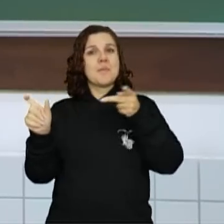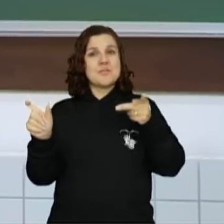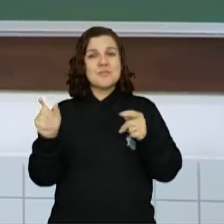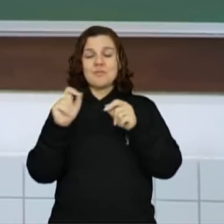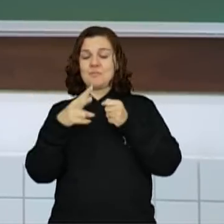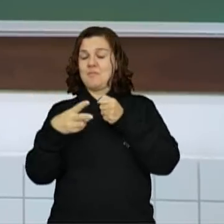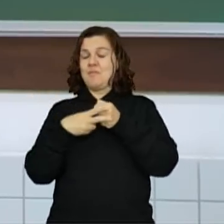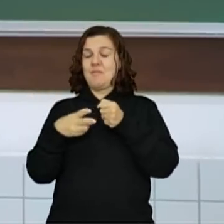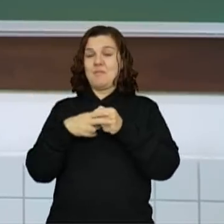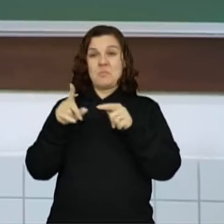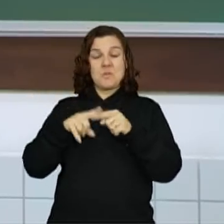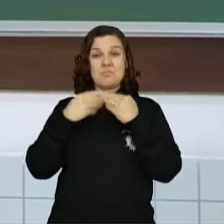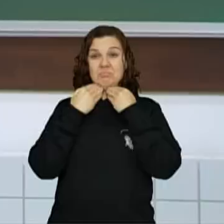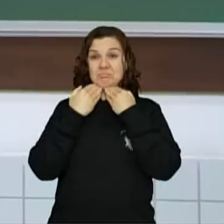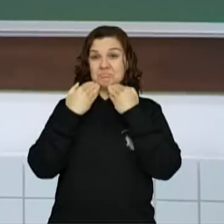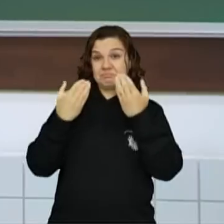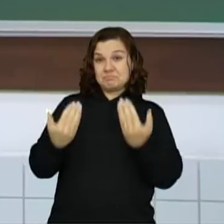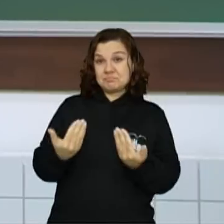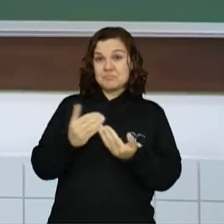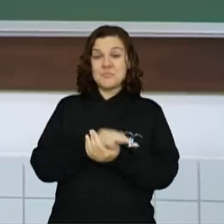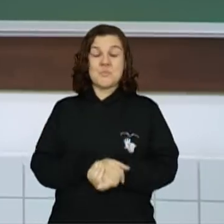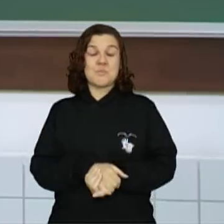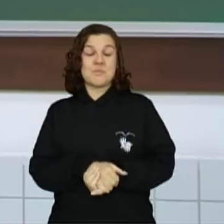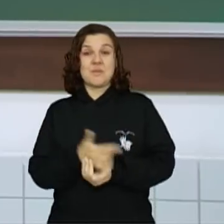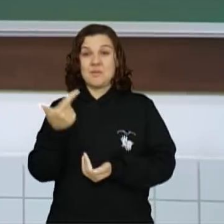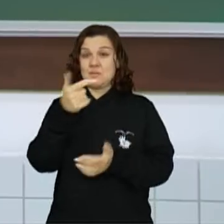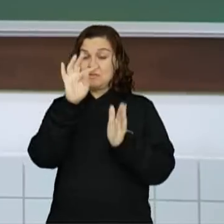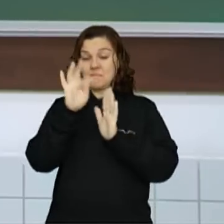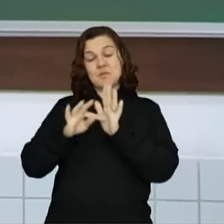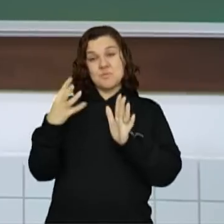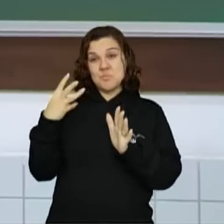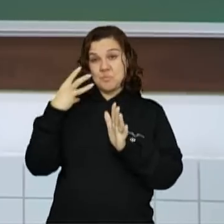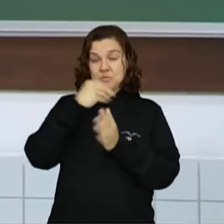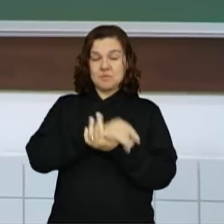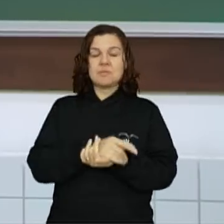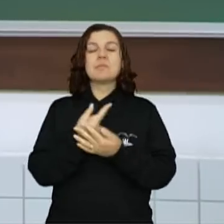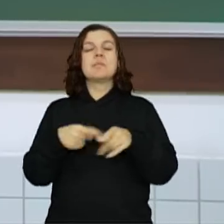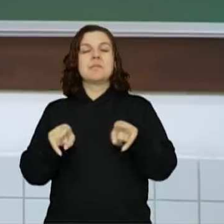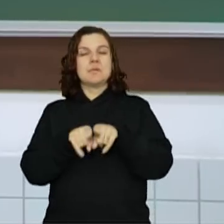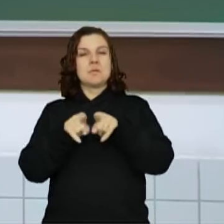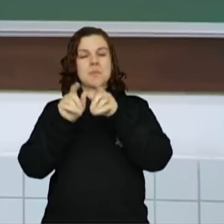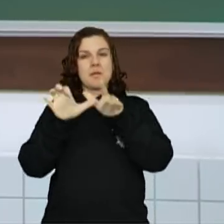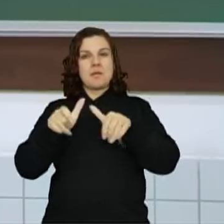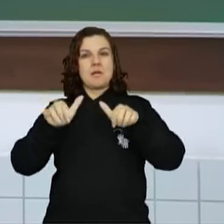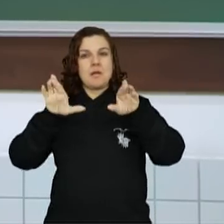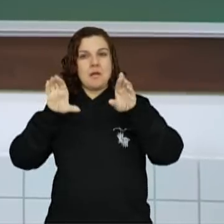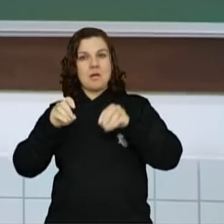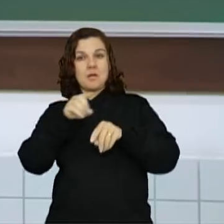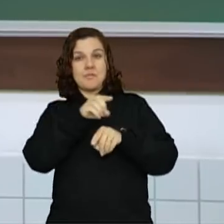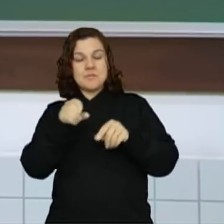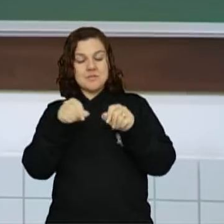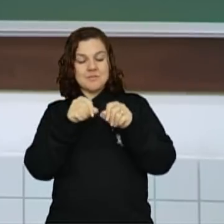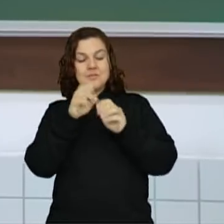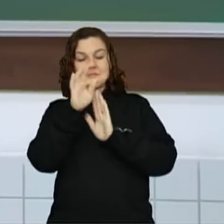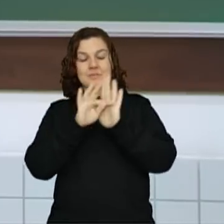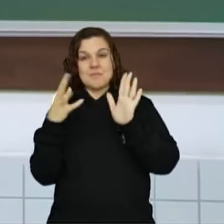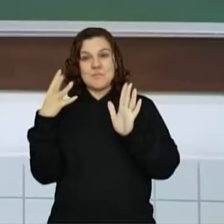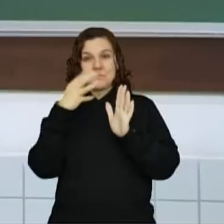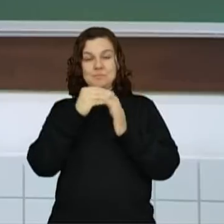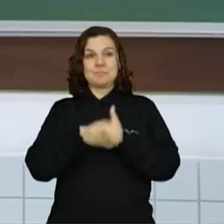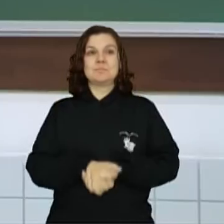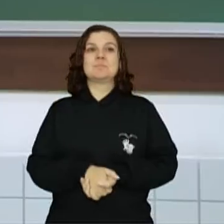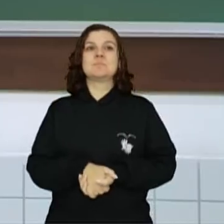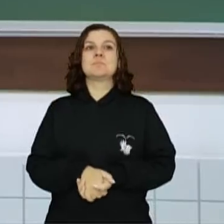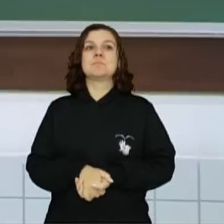verbo. Senão não tem como interpretar um texto legal. E também, é claro, para que você produza um bom texto. Vamos lá?